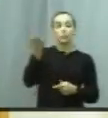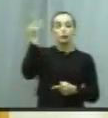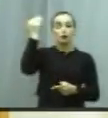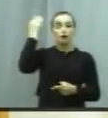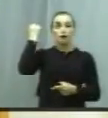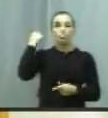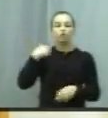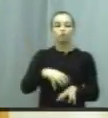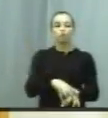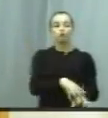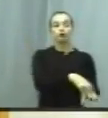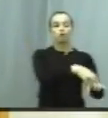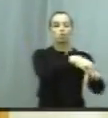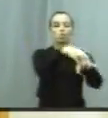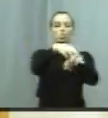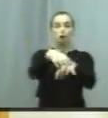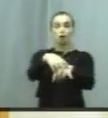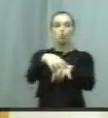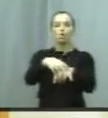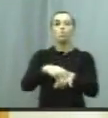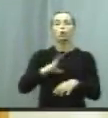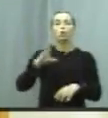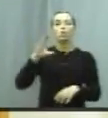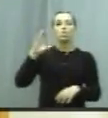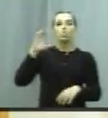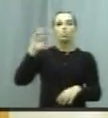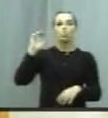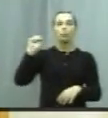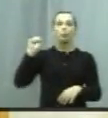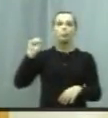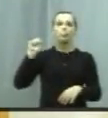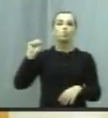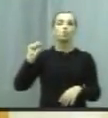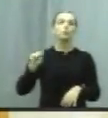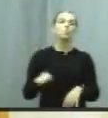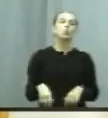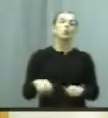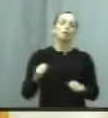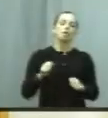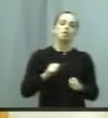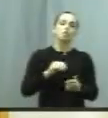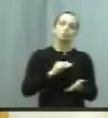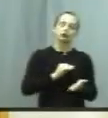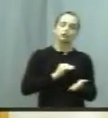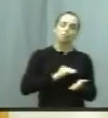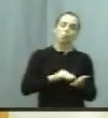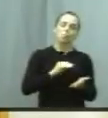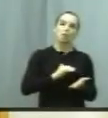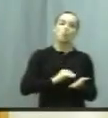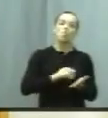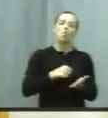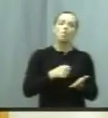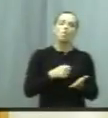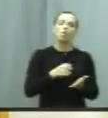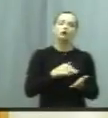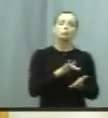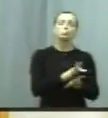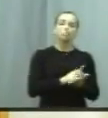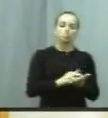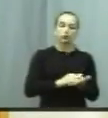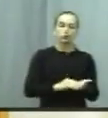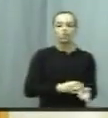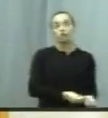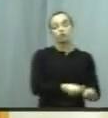transporte coletivo ea cta fiz um ofício à comissão permanente de transportes que o vereador elias chediek